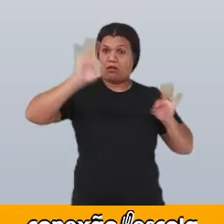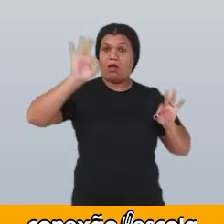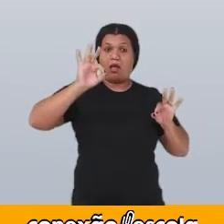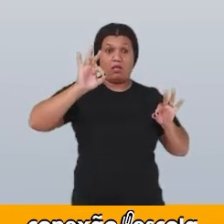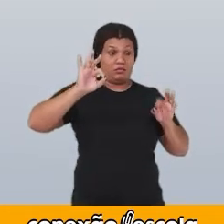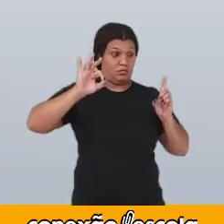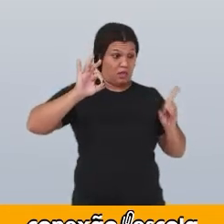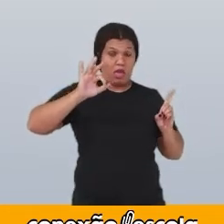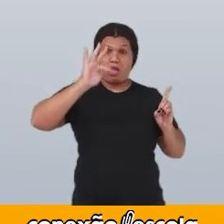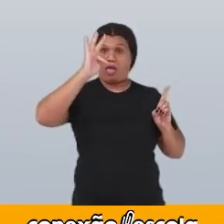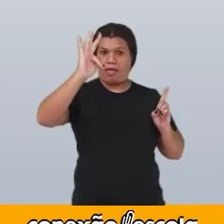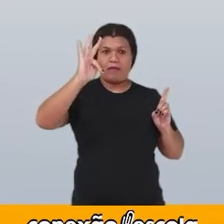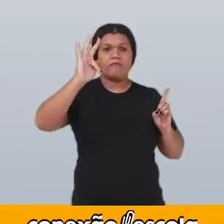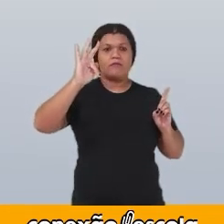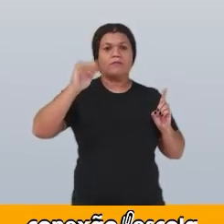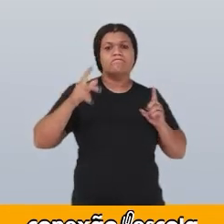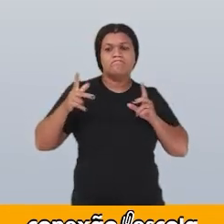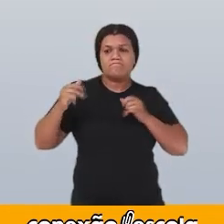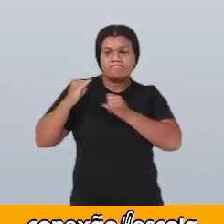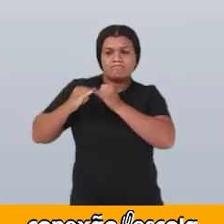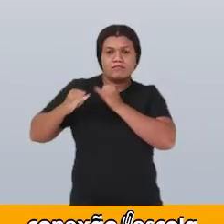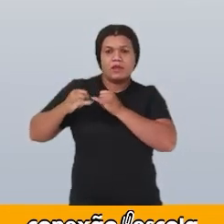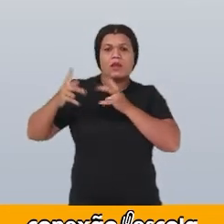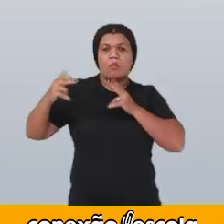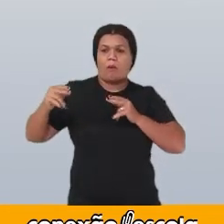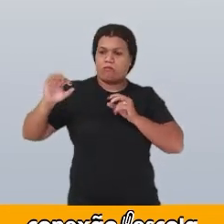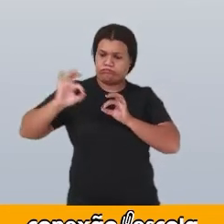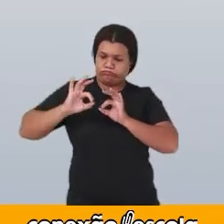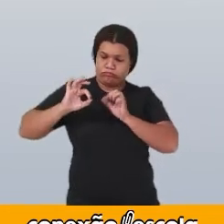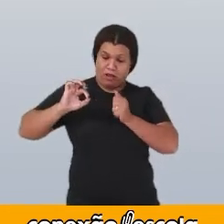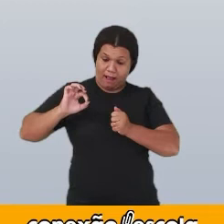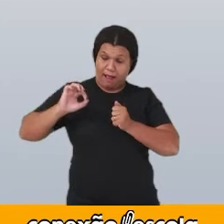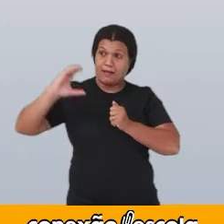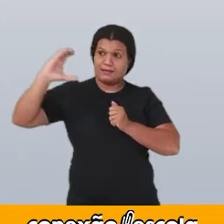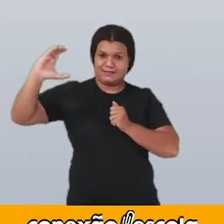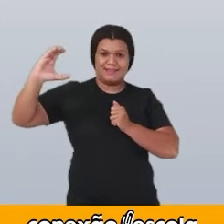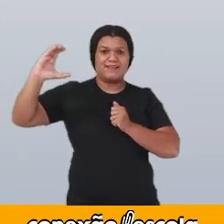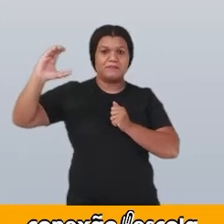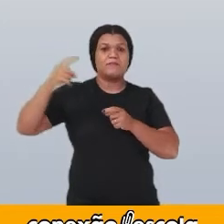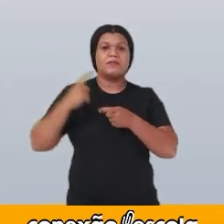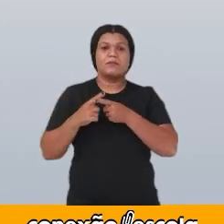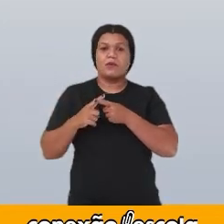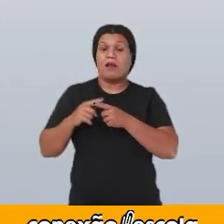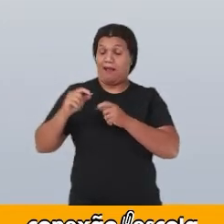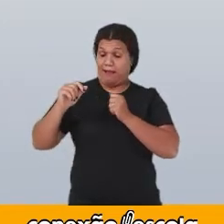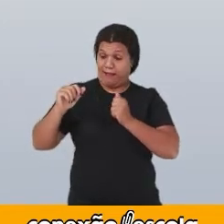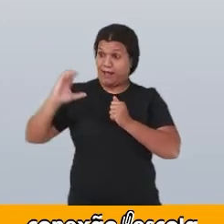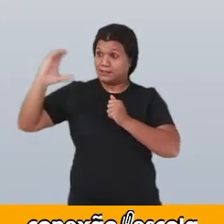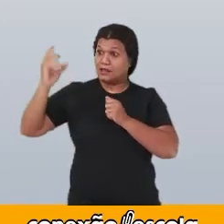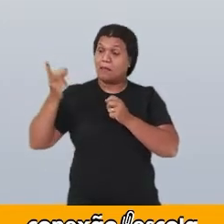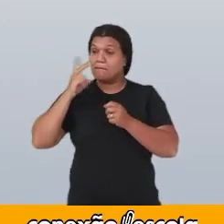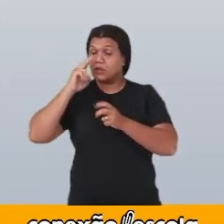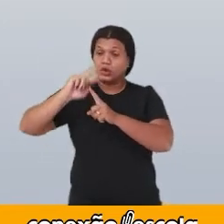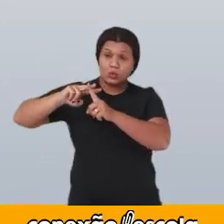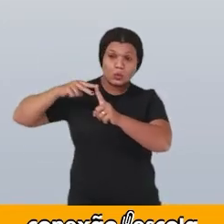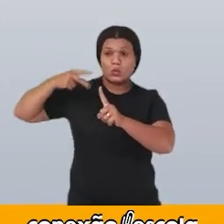é proporcional ao lado AC, pois o lado AC é o dobro do lado